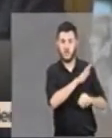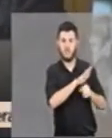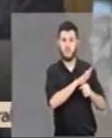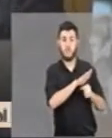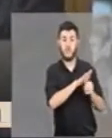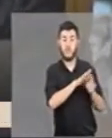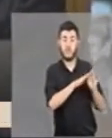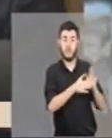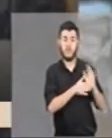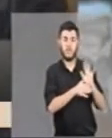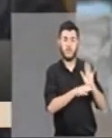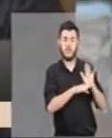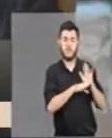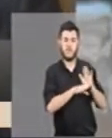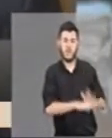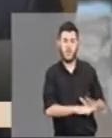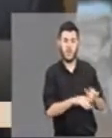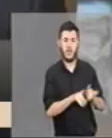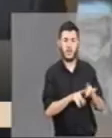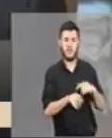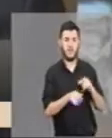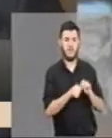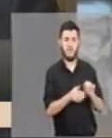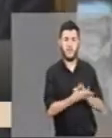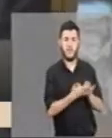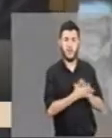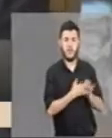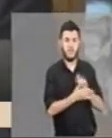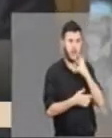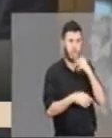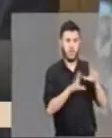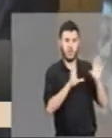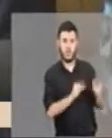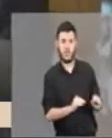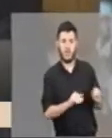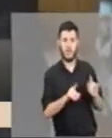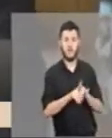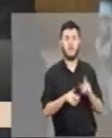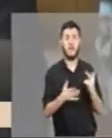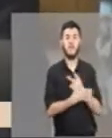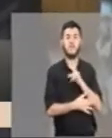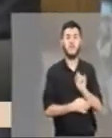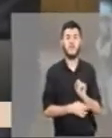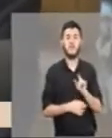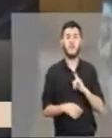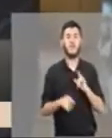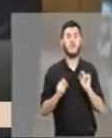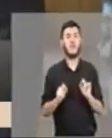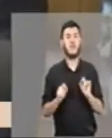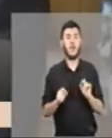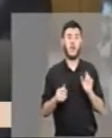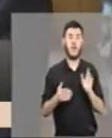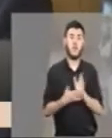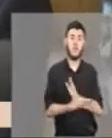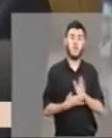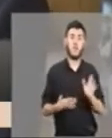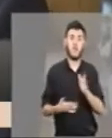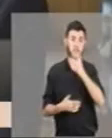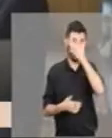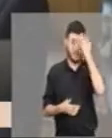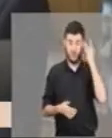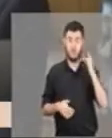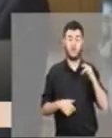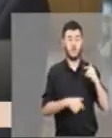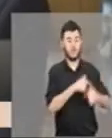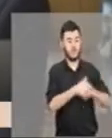Operação METES da Polícia Federal em investigação no Poder Legislativo Federal. Particularmente, tendo